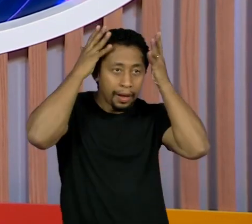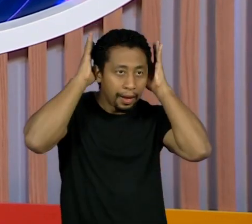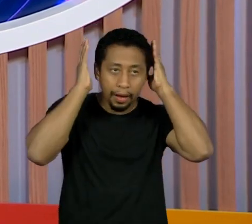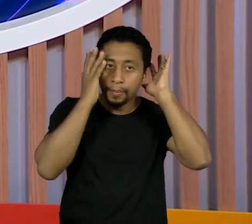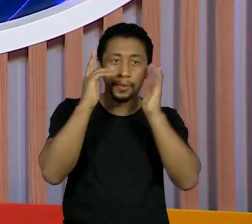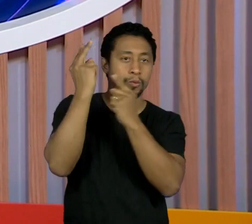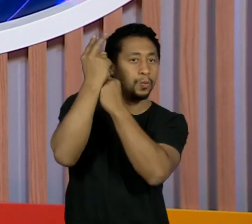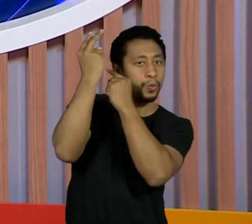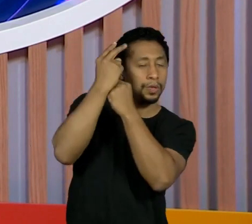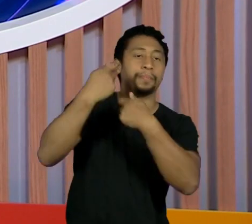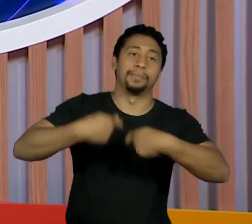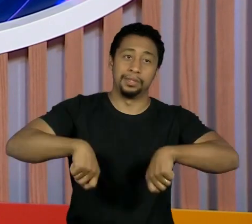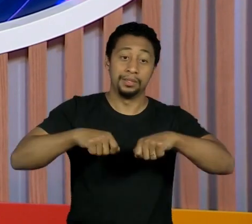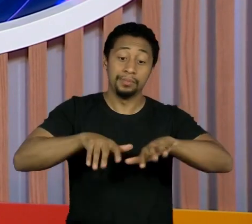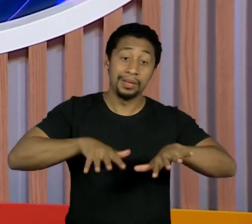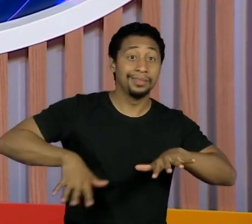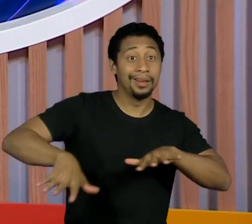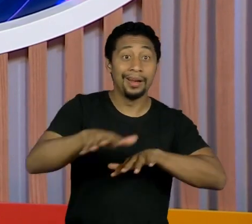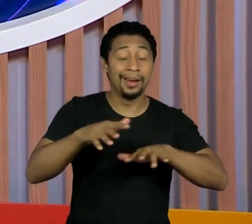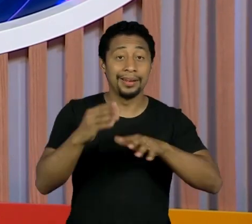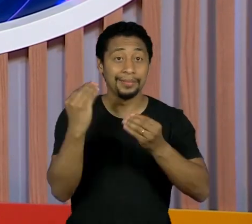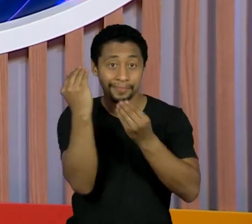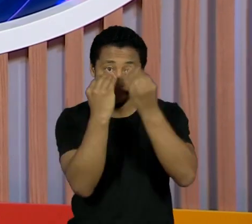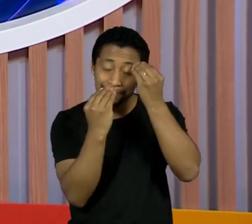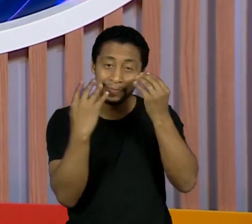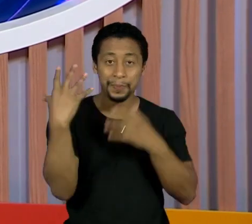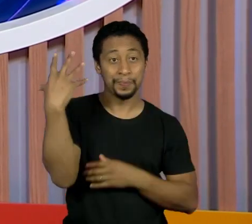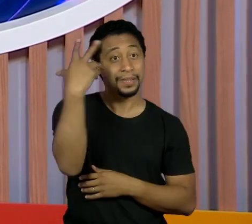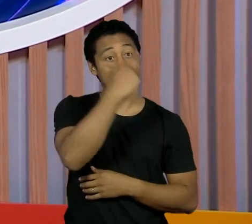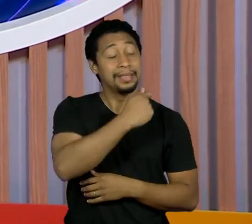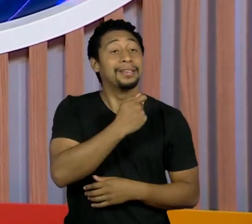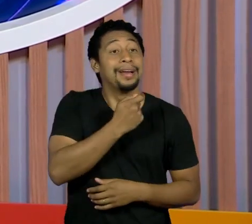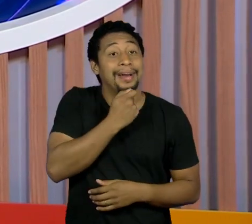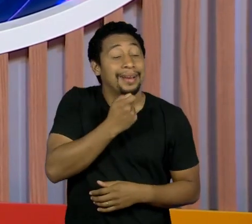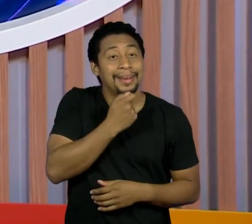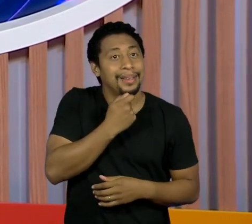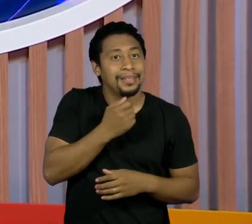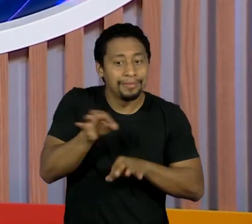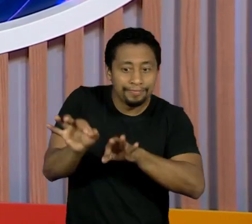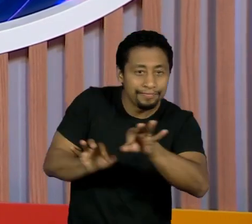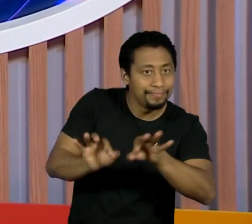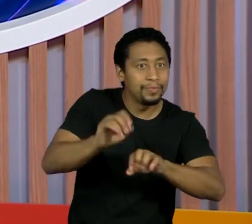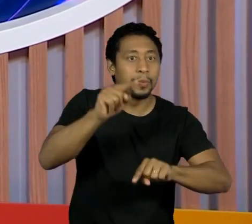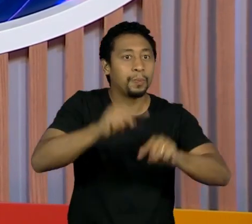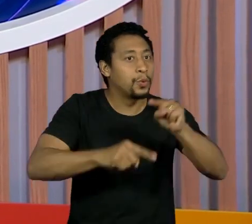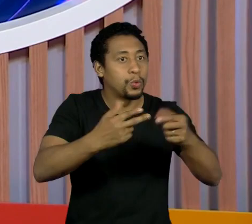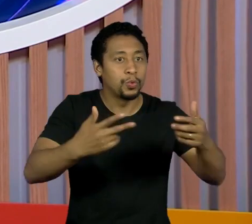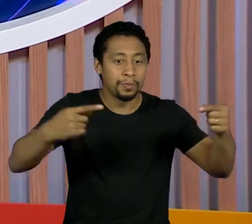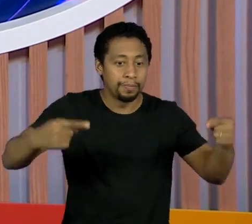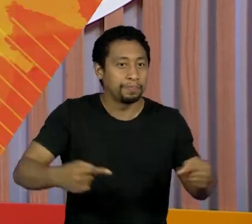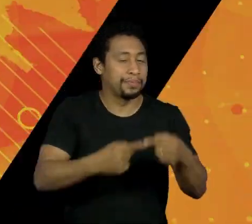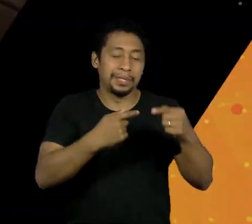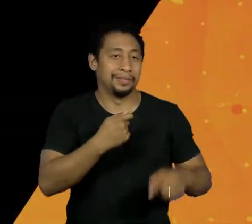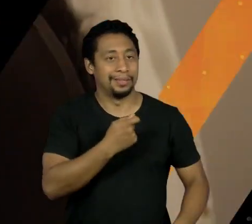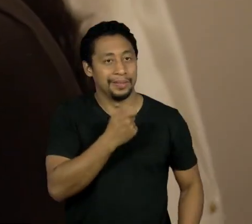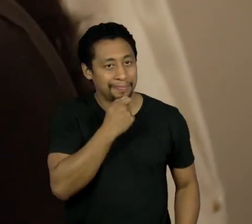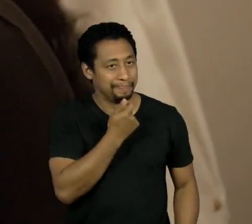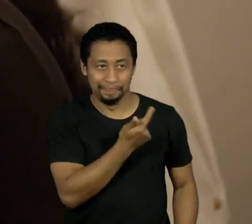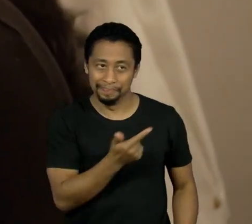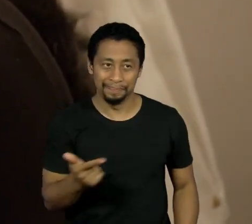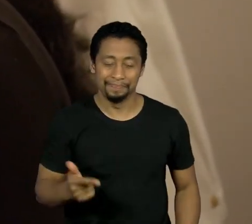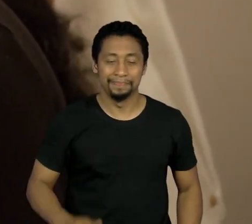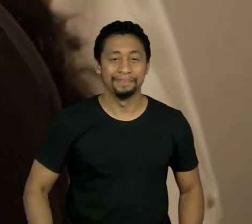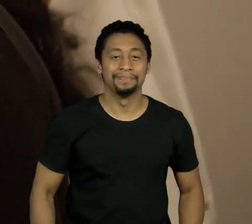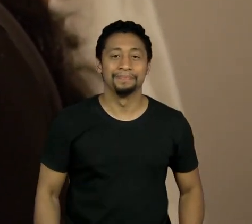as melhores opções para a diversidade de cores e texturas de nossos corpos.